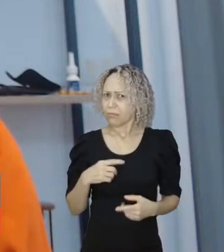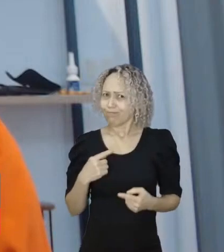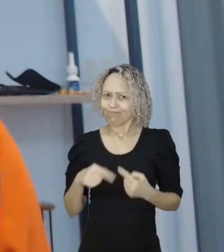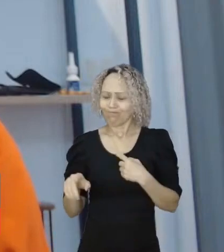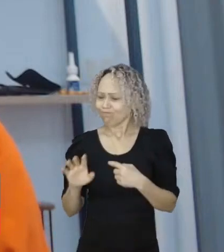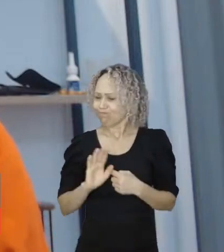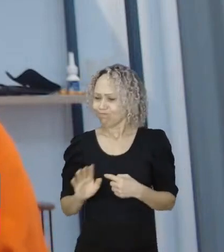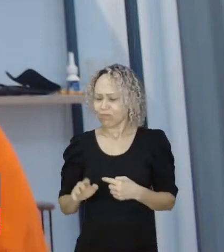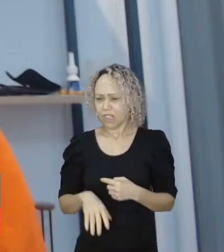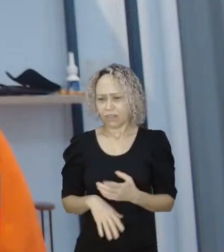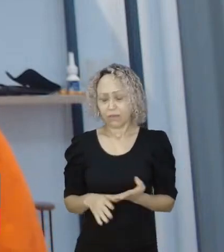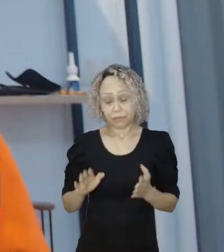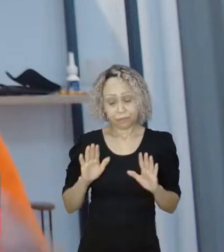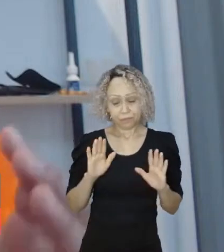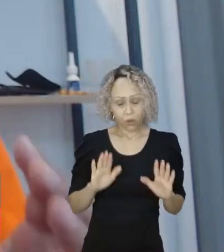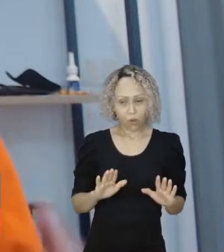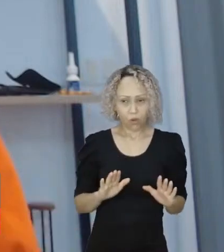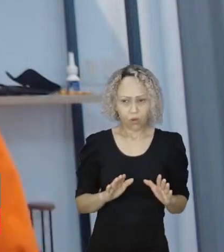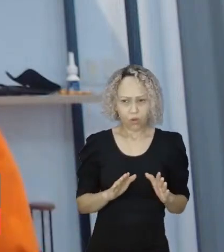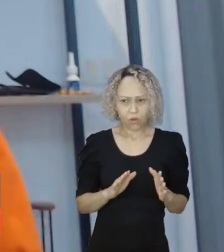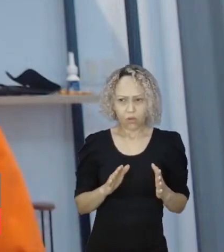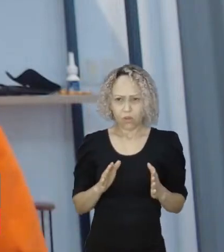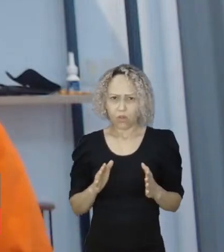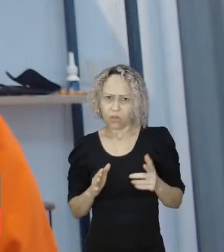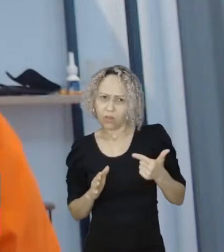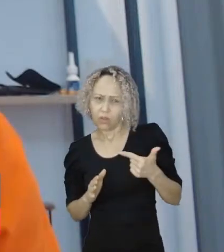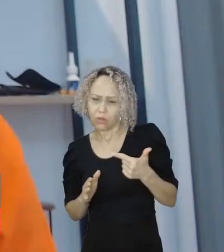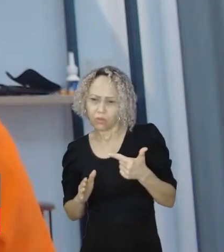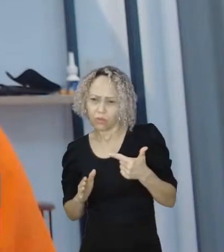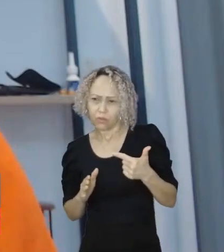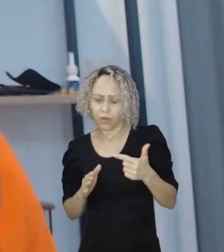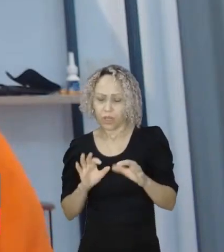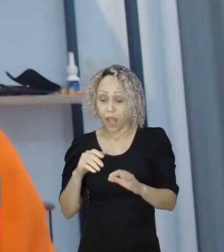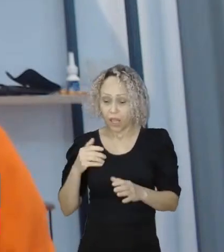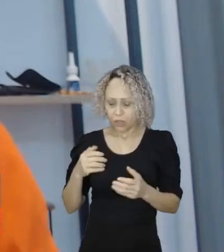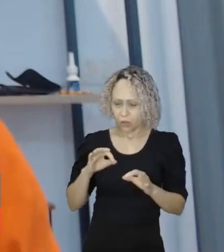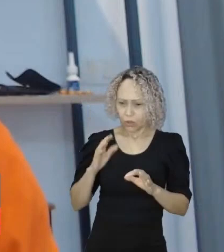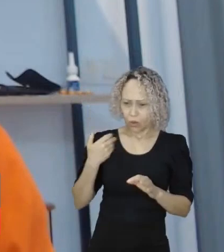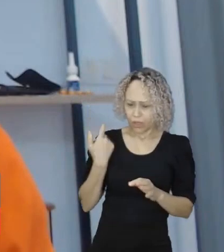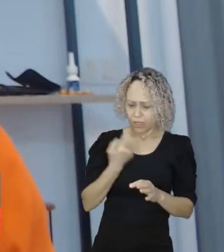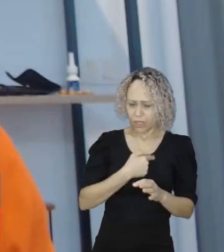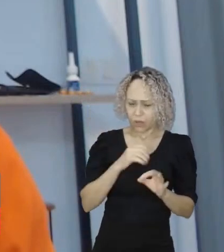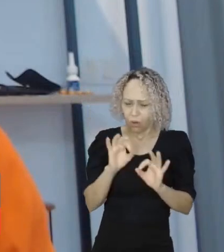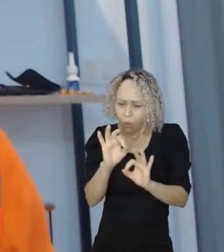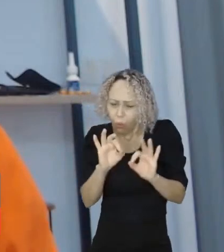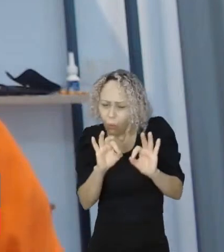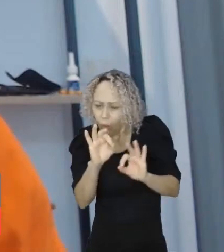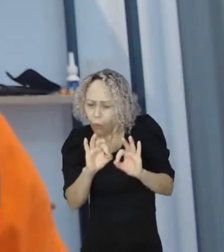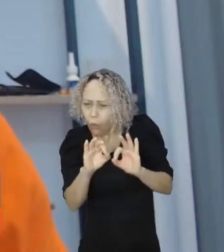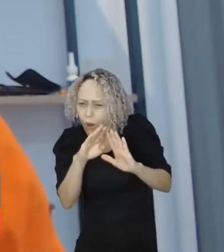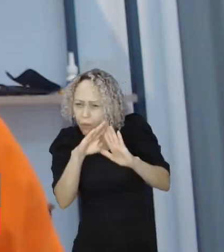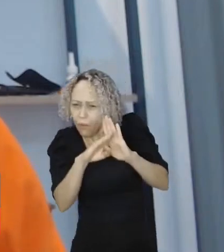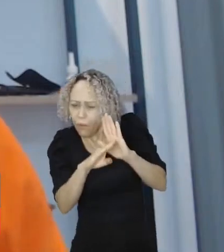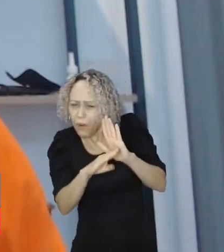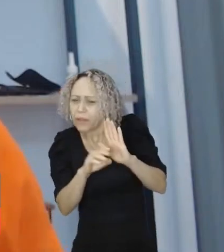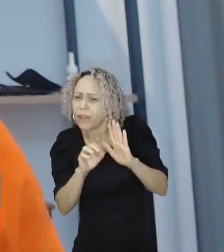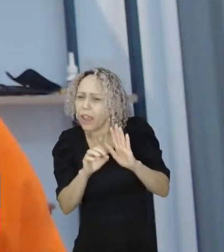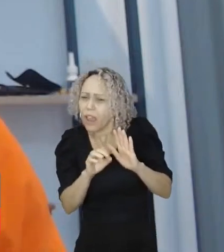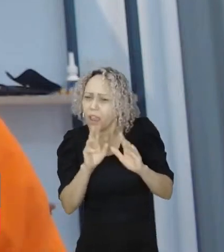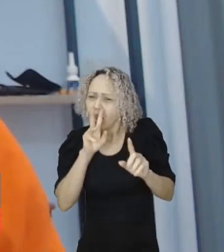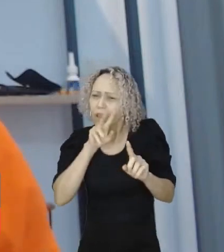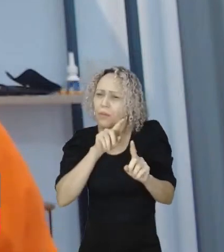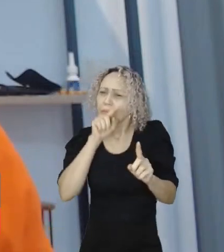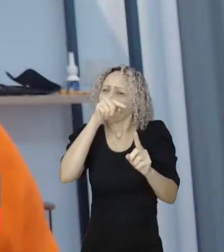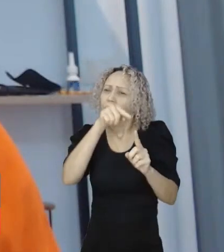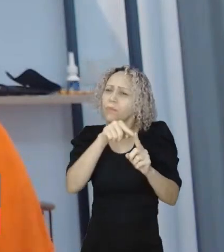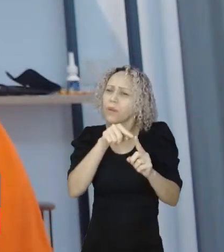estratégico da Petrobras para esses anos de 2024 a 2028, nós verificamos uma série de